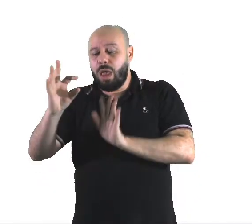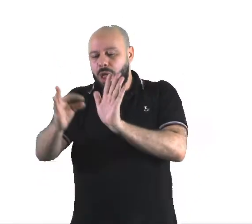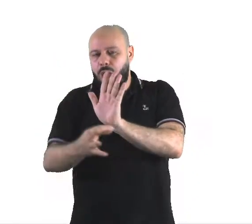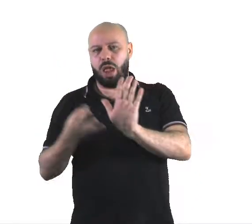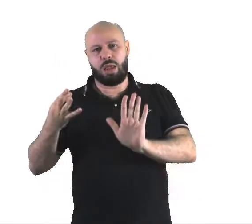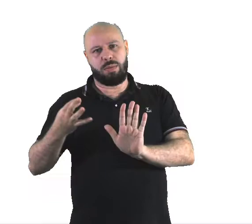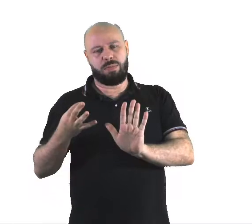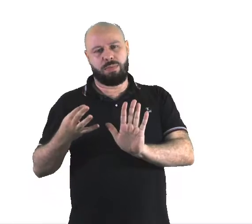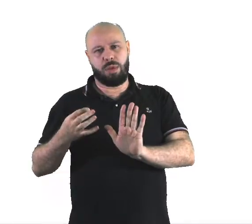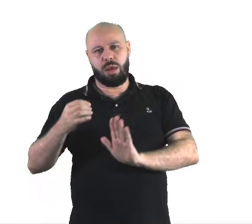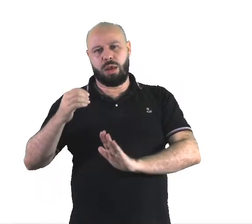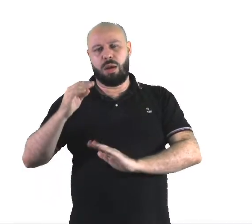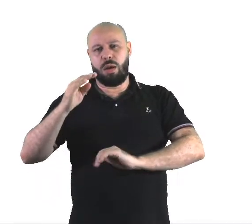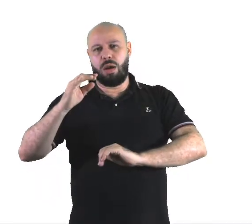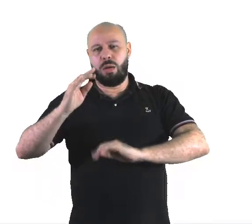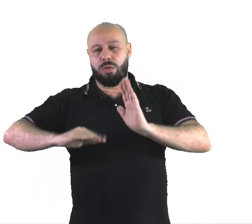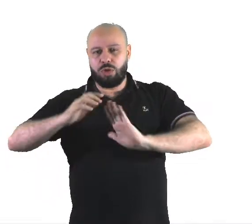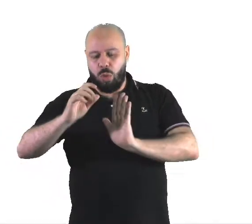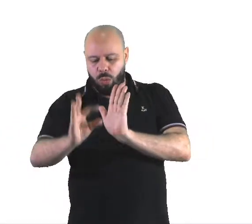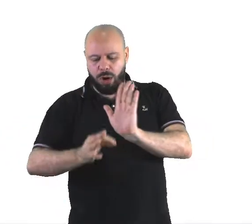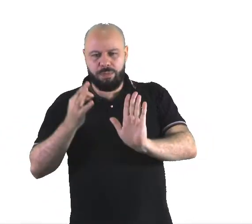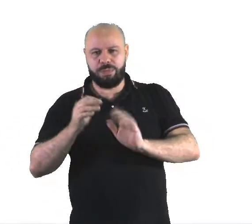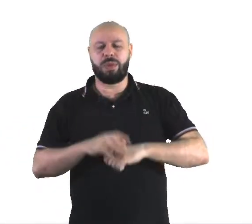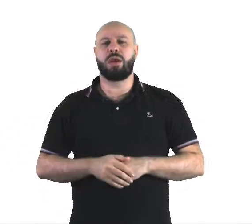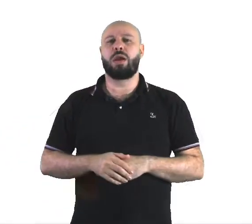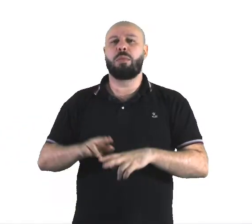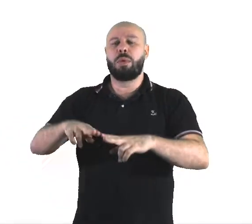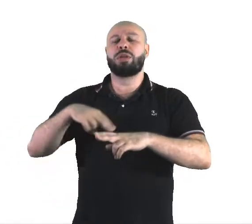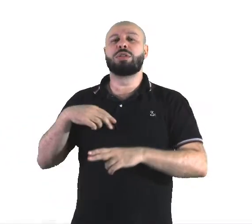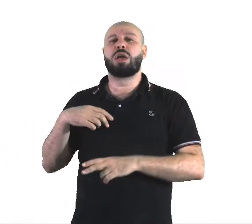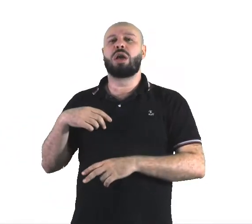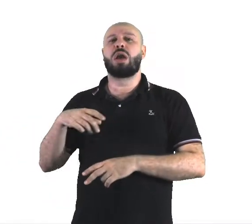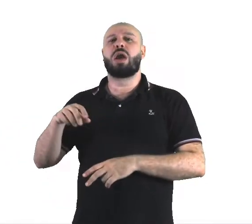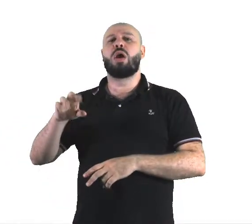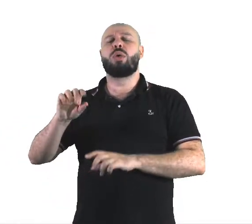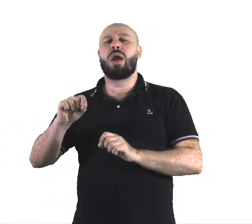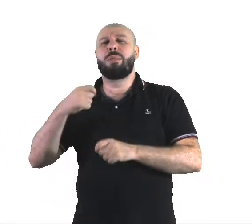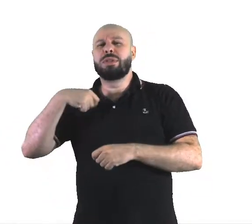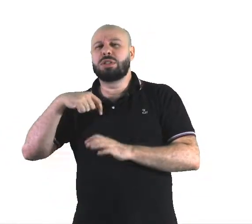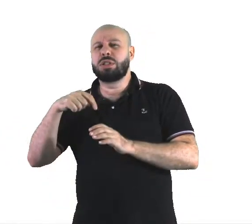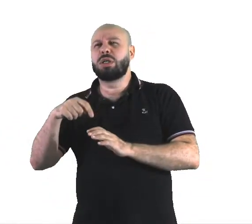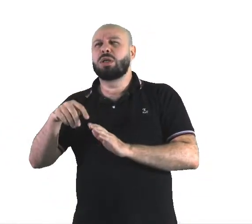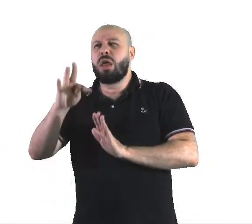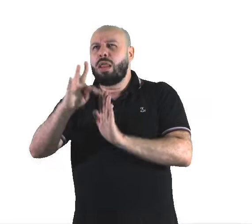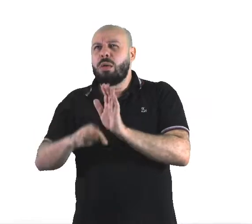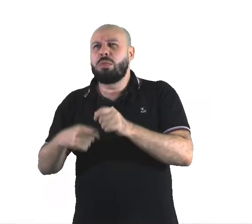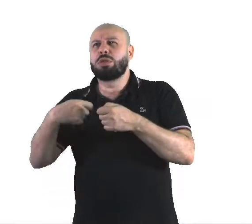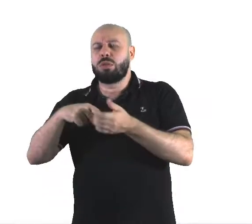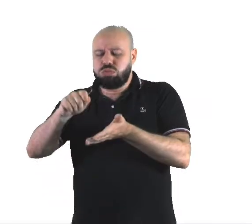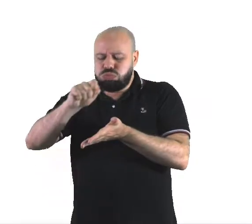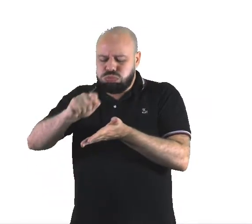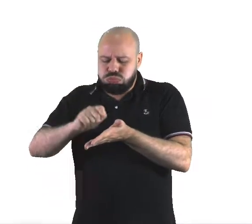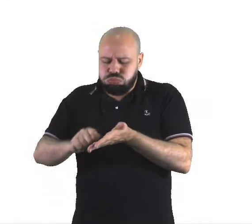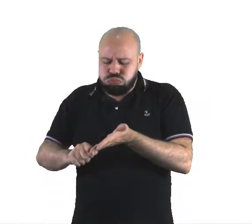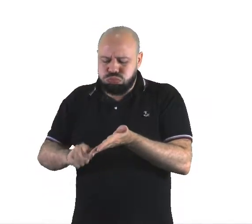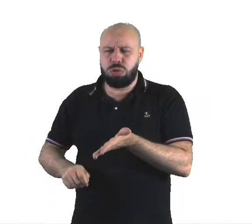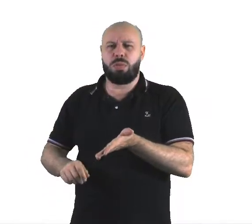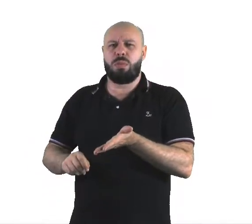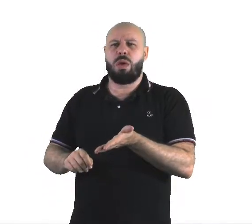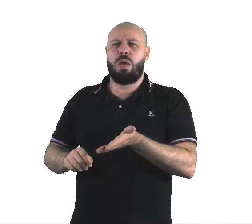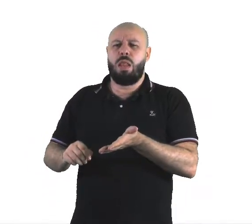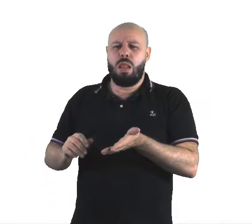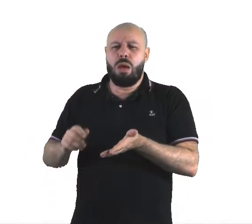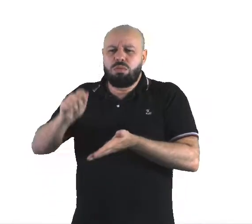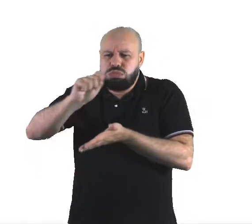pelos repórteres. Por esse motivo, a reportagem é um texto que precisa de mais tempo para ser elaborado